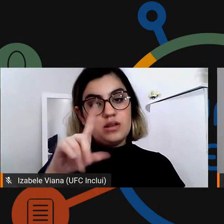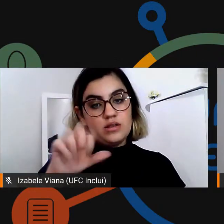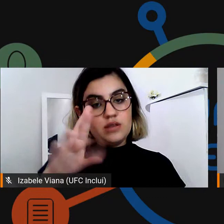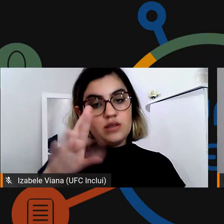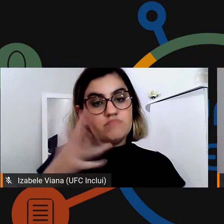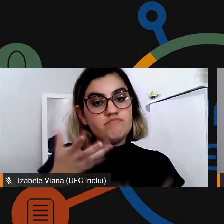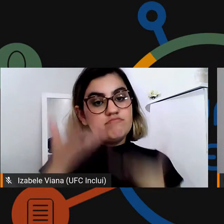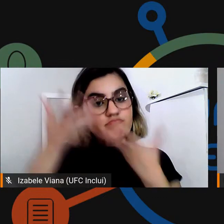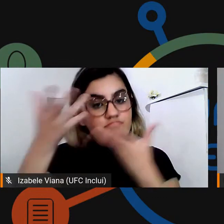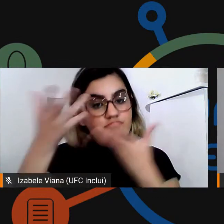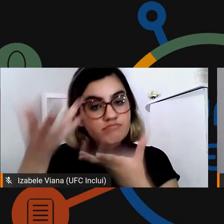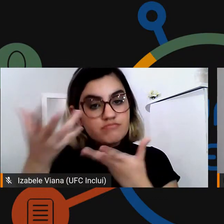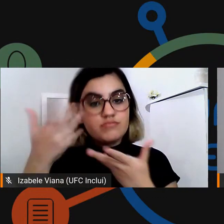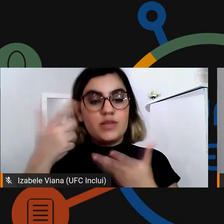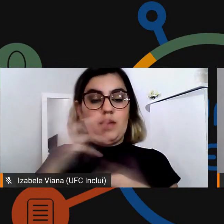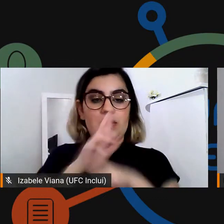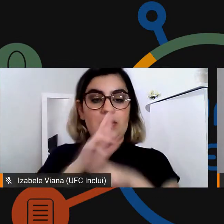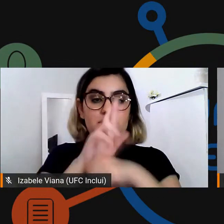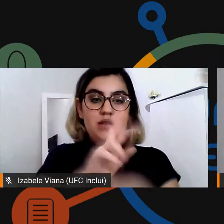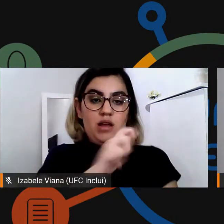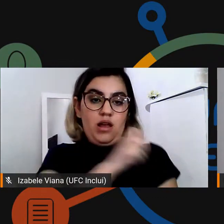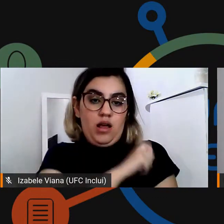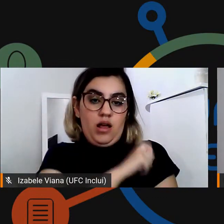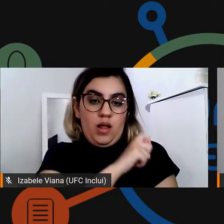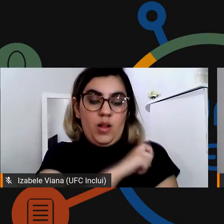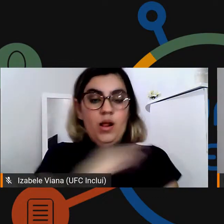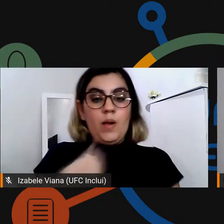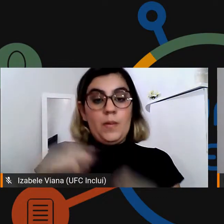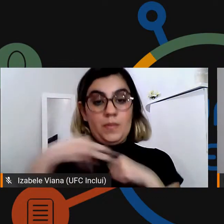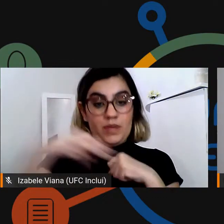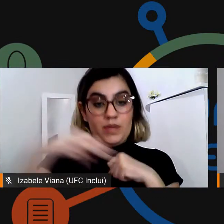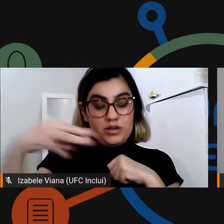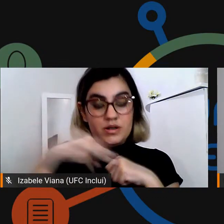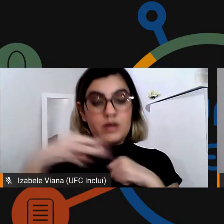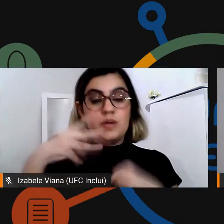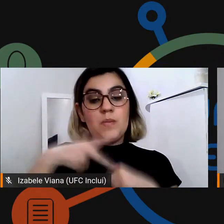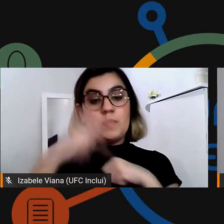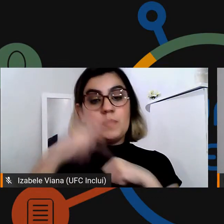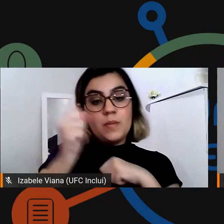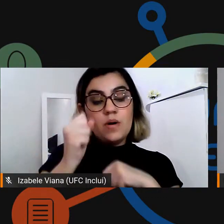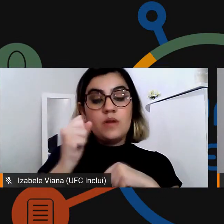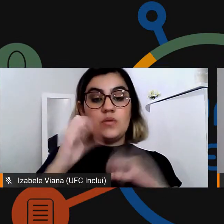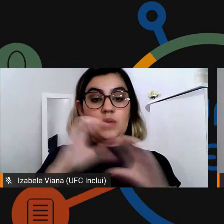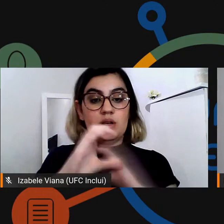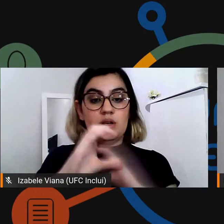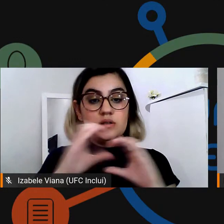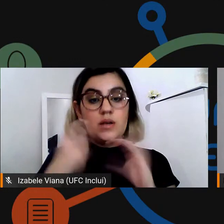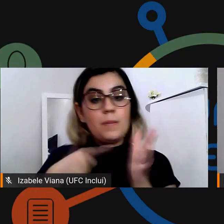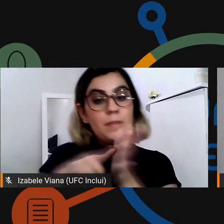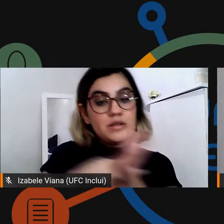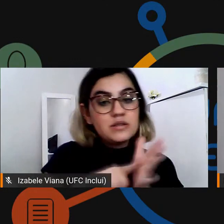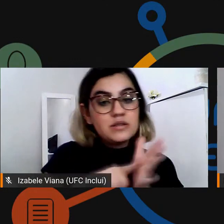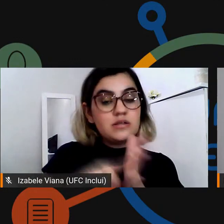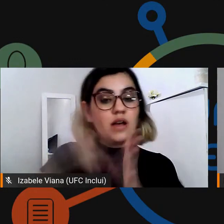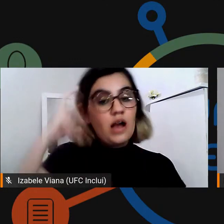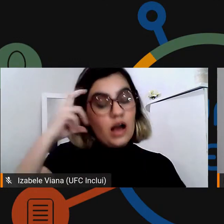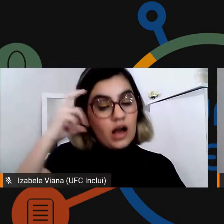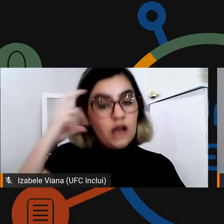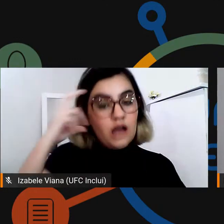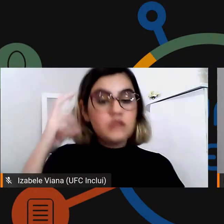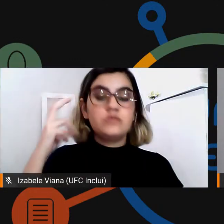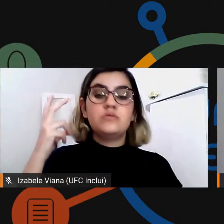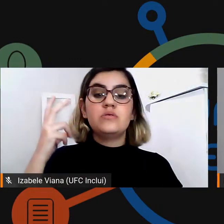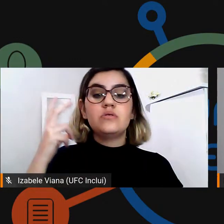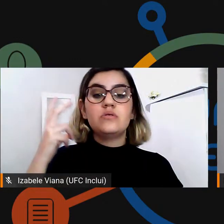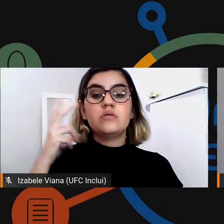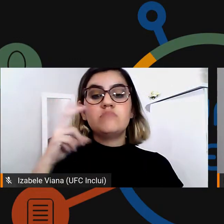que sou mestrando em comunicação aqui do programa de pós-graduação em comunicação, pesquisador de rádio e mídias sonoras e assim como o Ed Vander também me